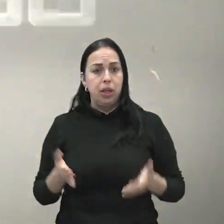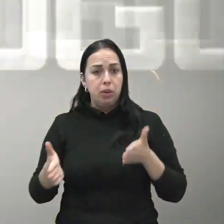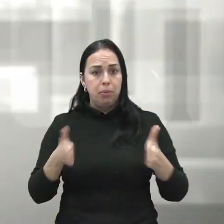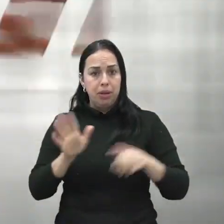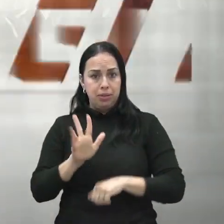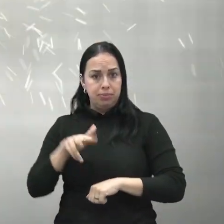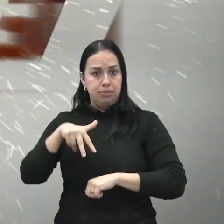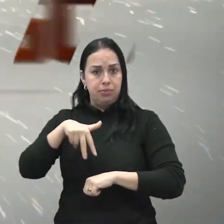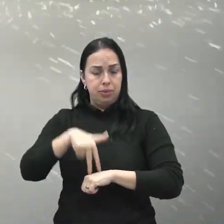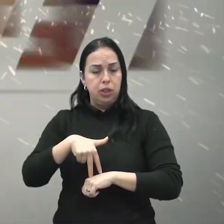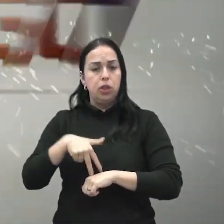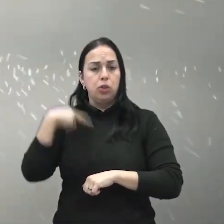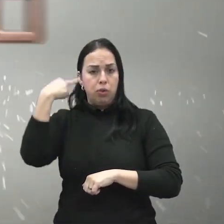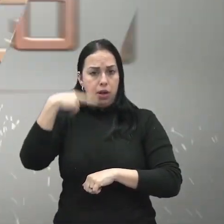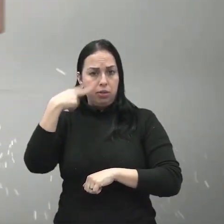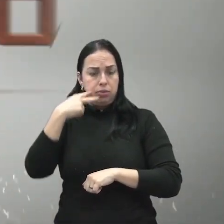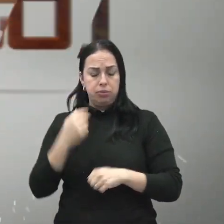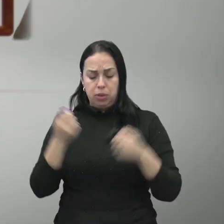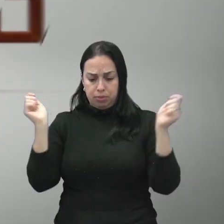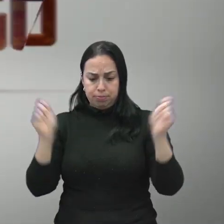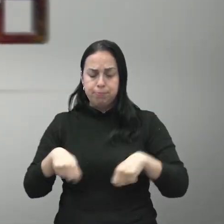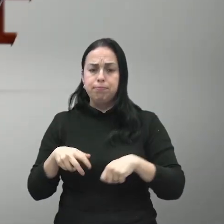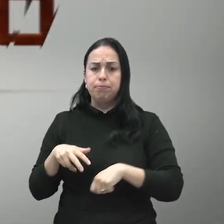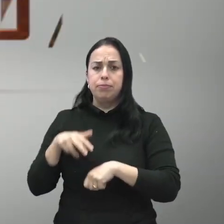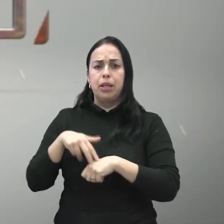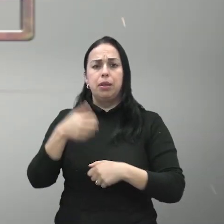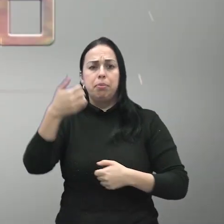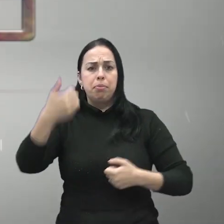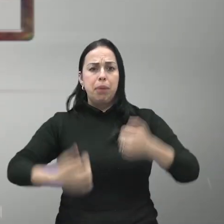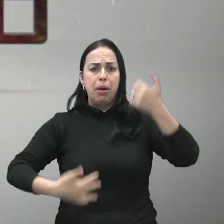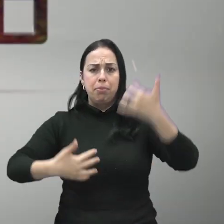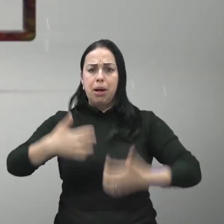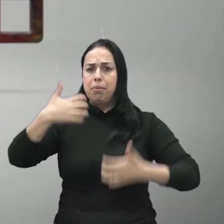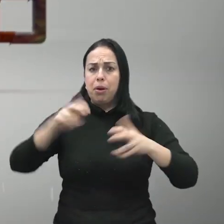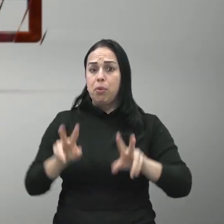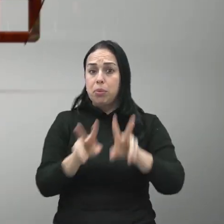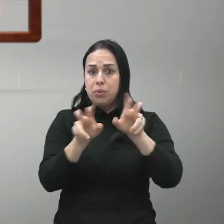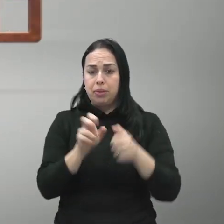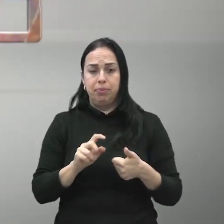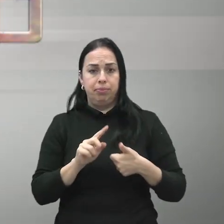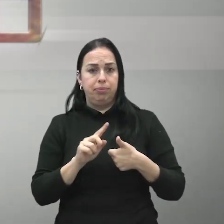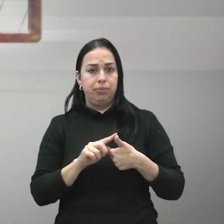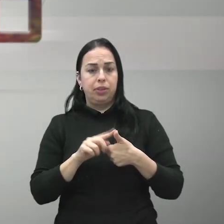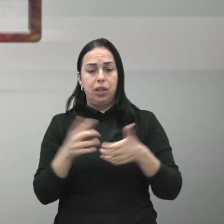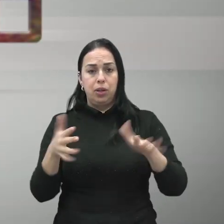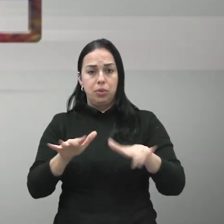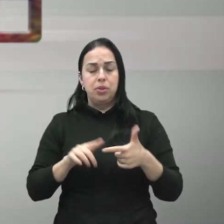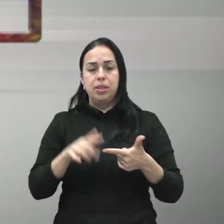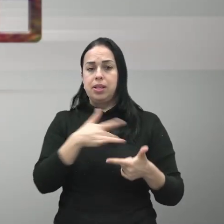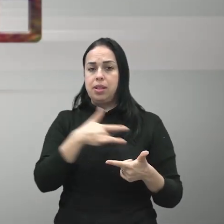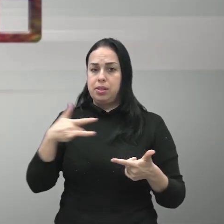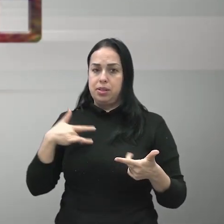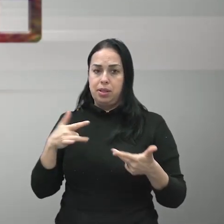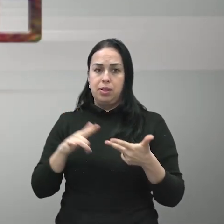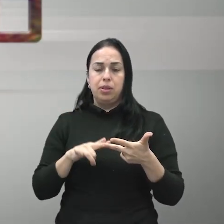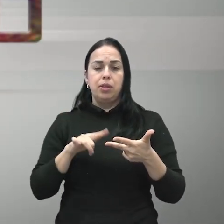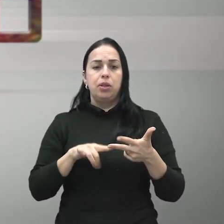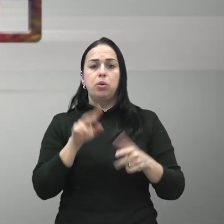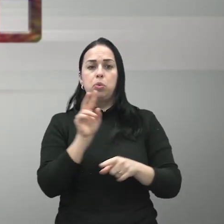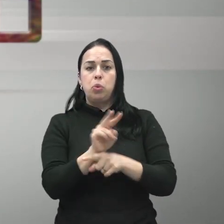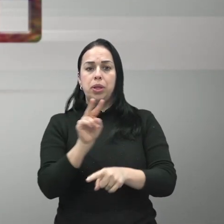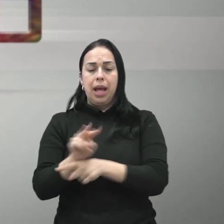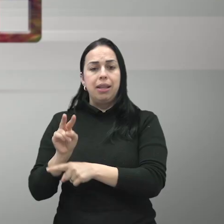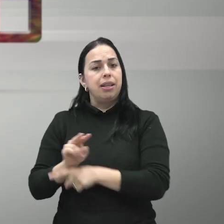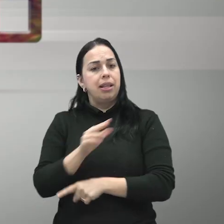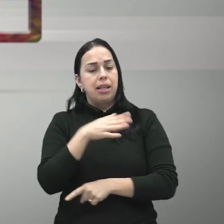durante o pinga-fogo, período em que os vereadores vão à tribuna, os principais assuntos abordados foram inclusão, saúde,